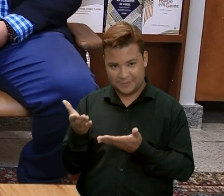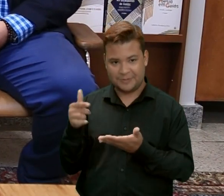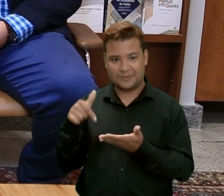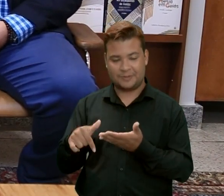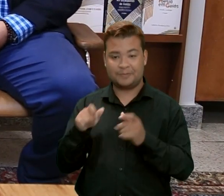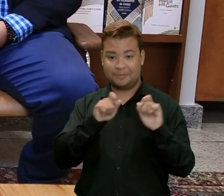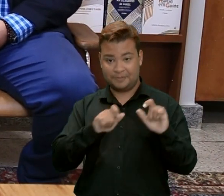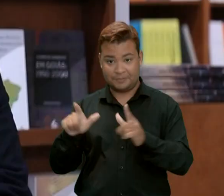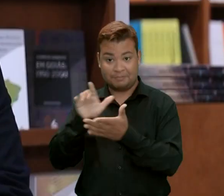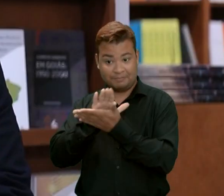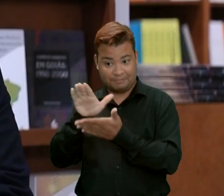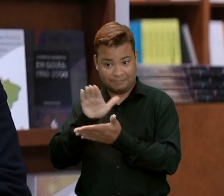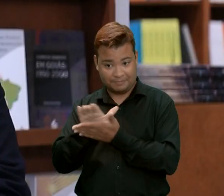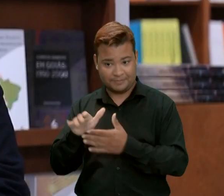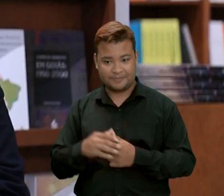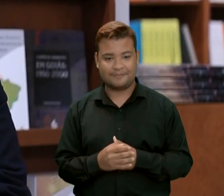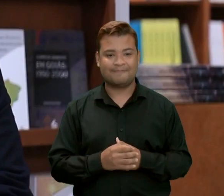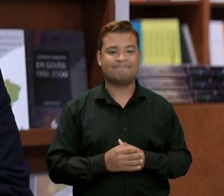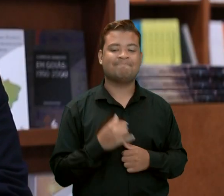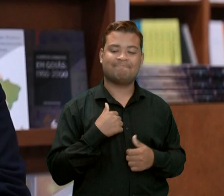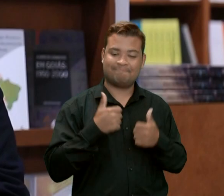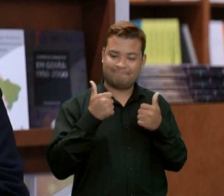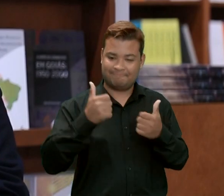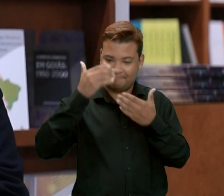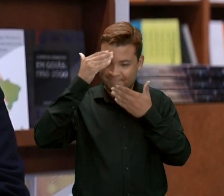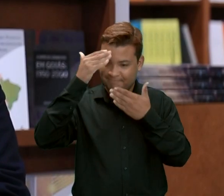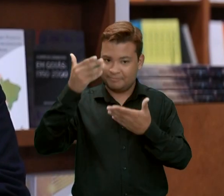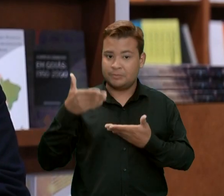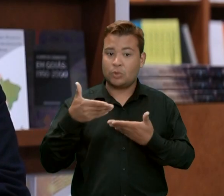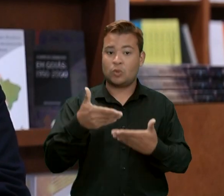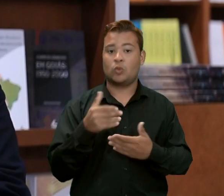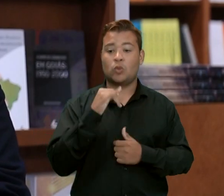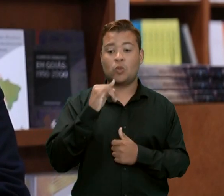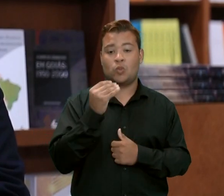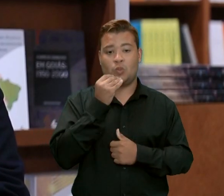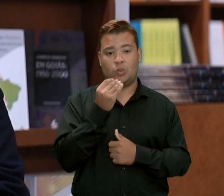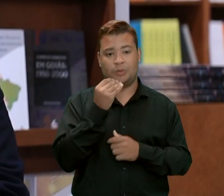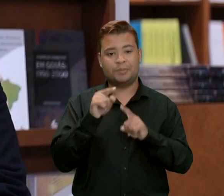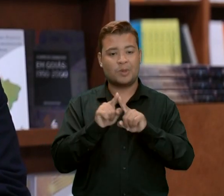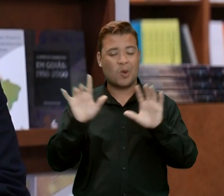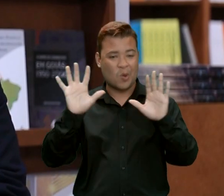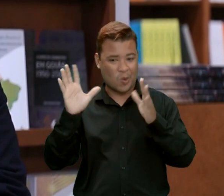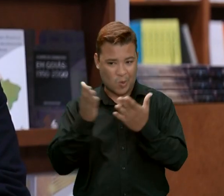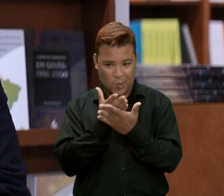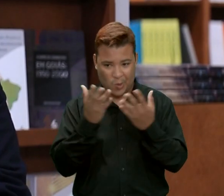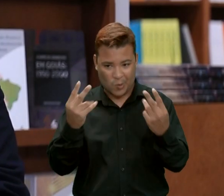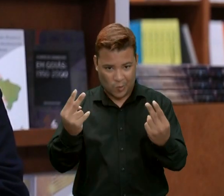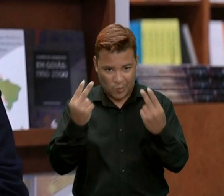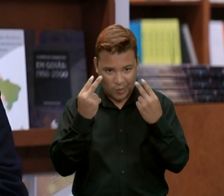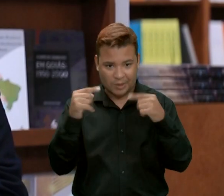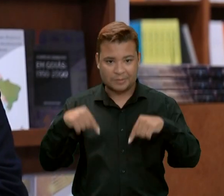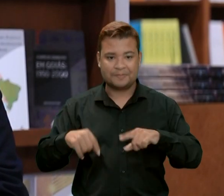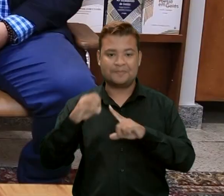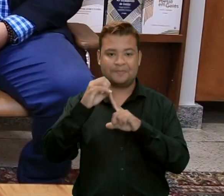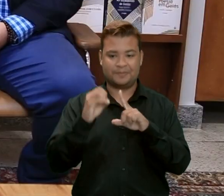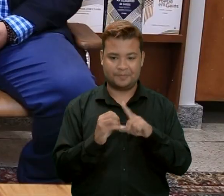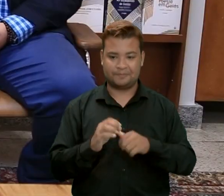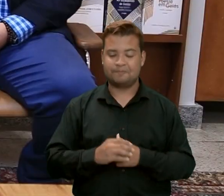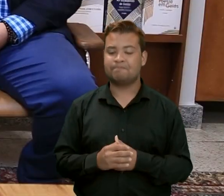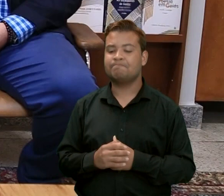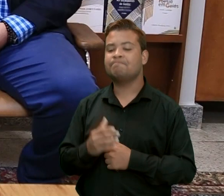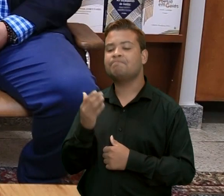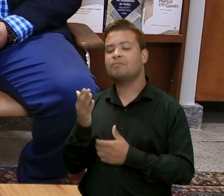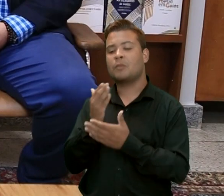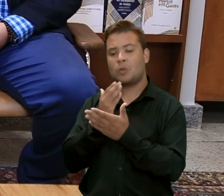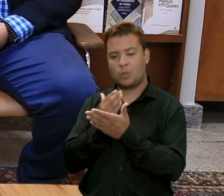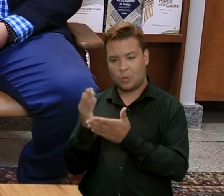quadro Publicações. Tudo jóia, muito obrigado pela oportunidade e um olá a todos que estão nos acompanhando pela TV UFG. Para a gente